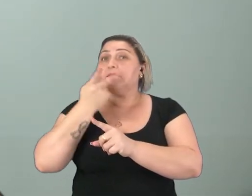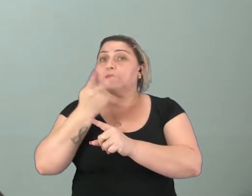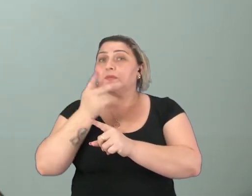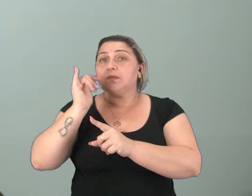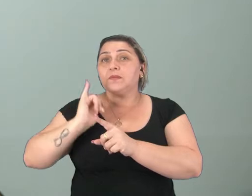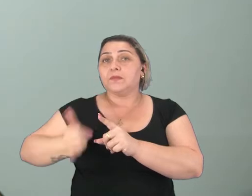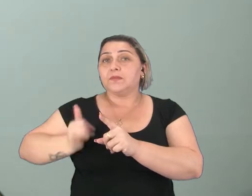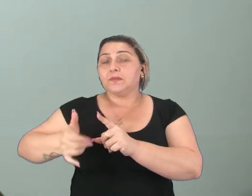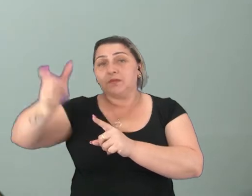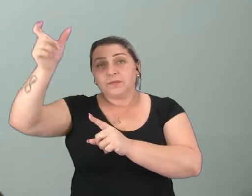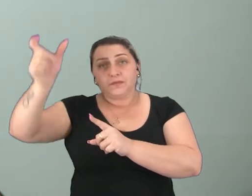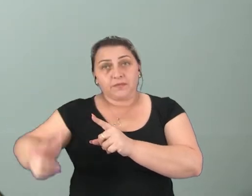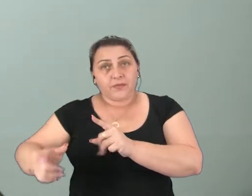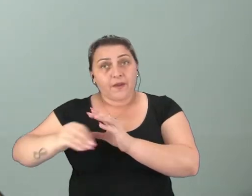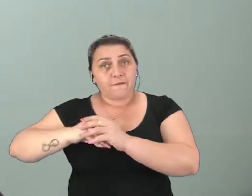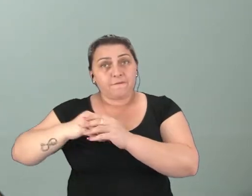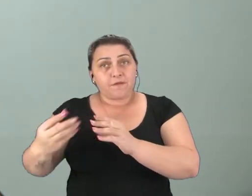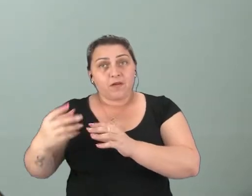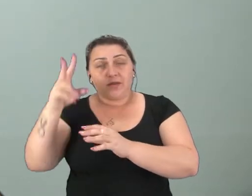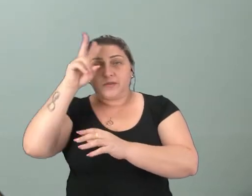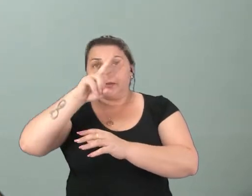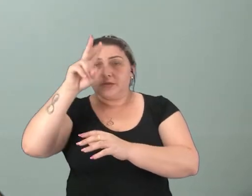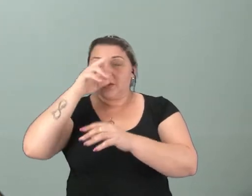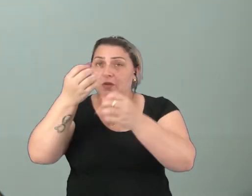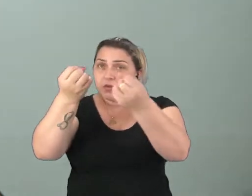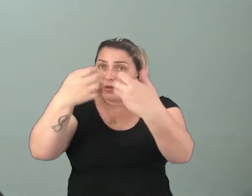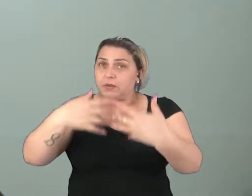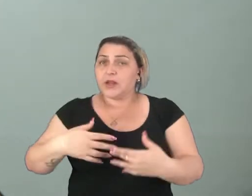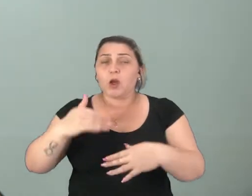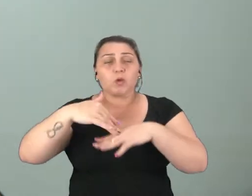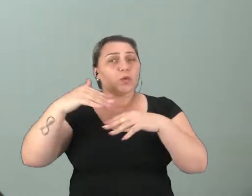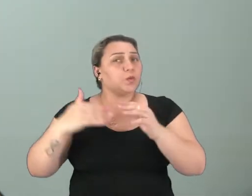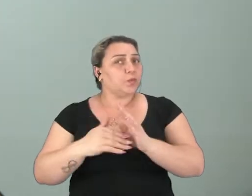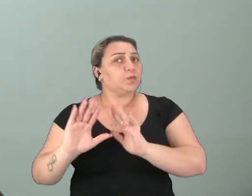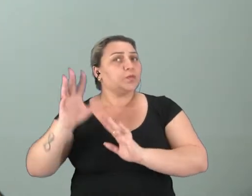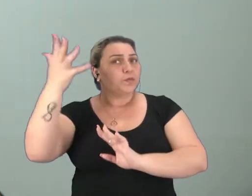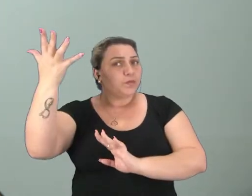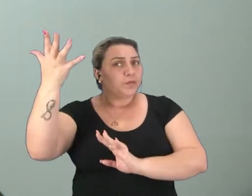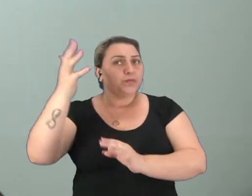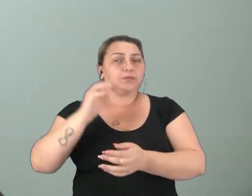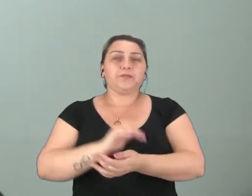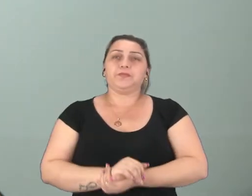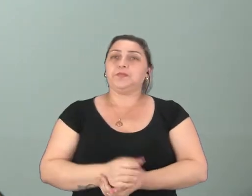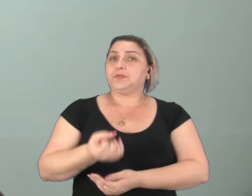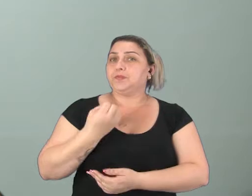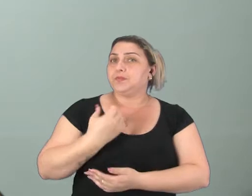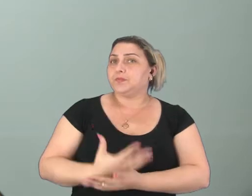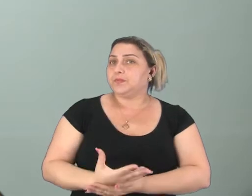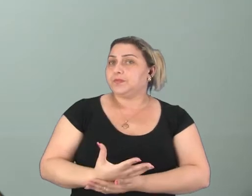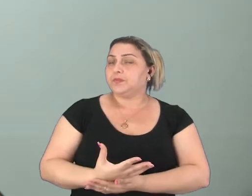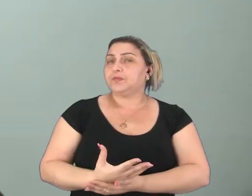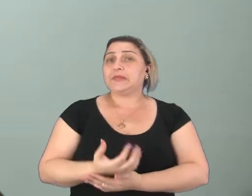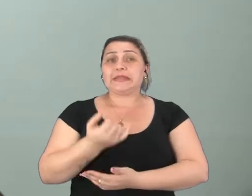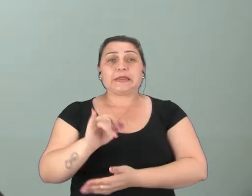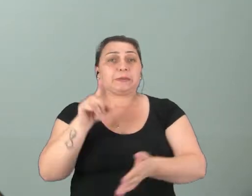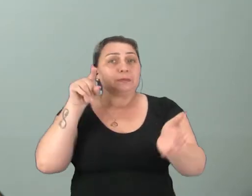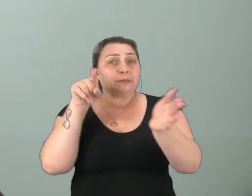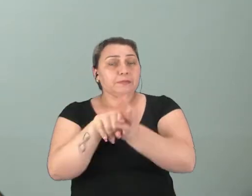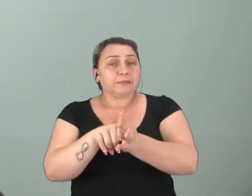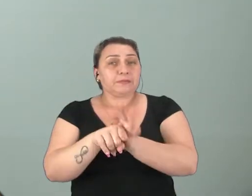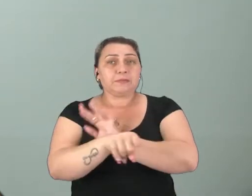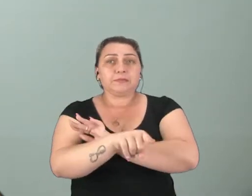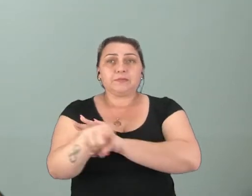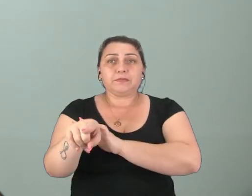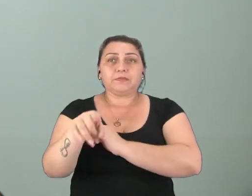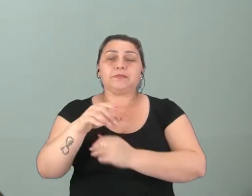momento onde a pessoa que está fora da história nos relata tudo o que está acontecendo. Bom, e se eu perguntasse